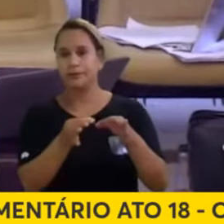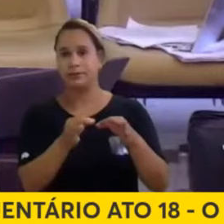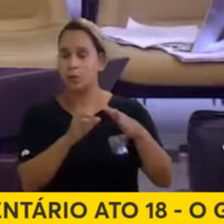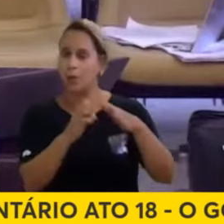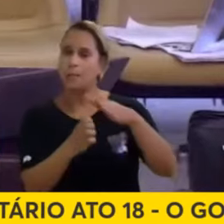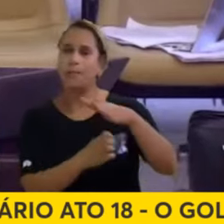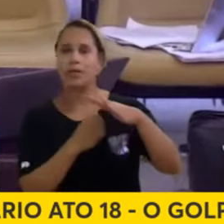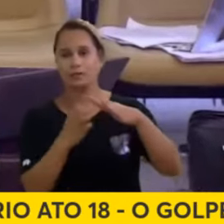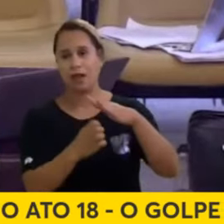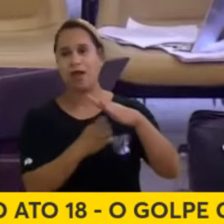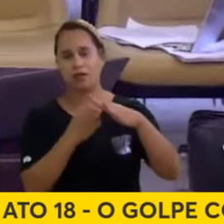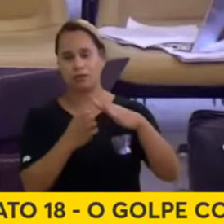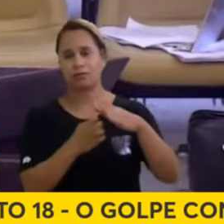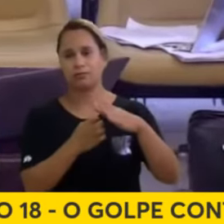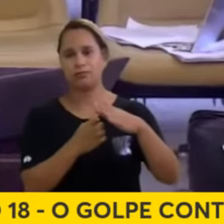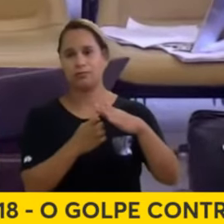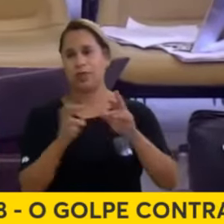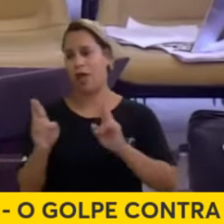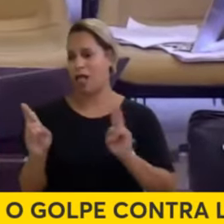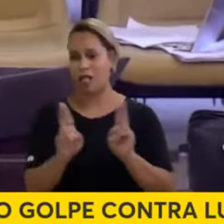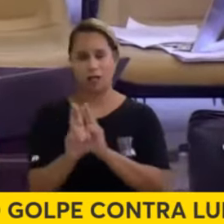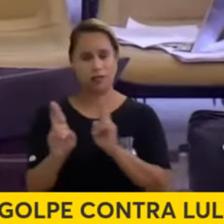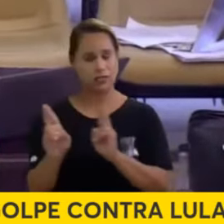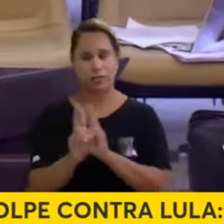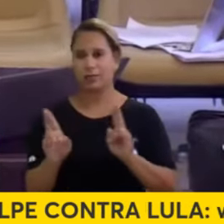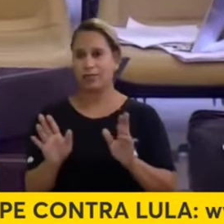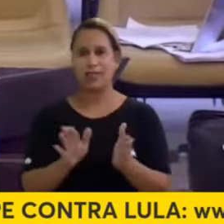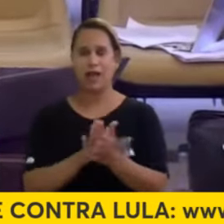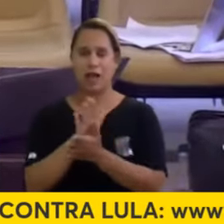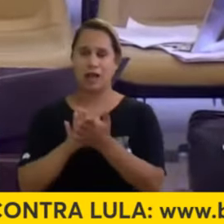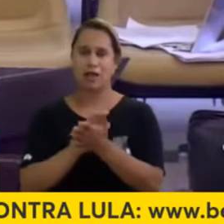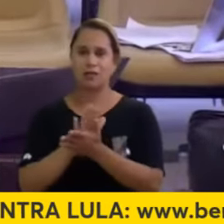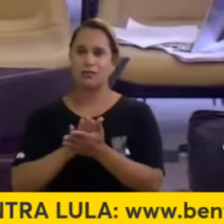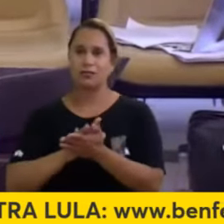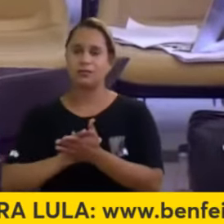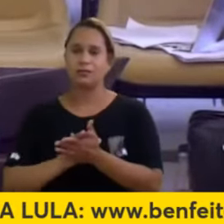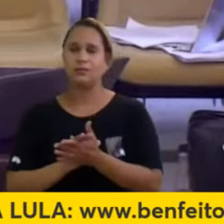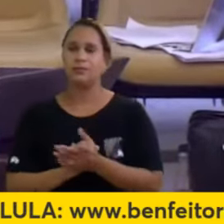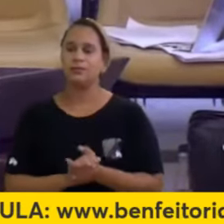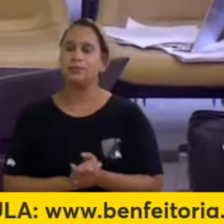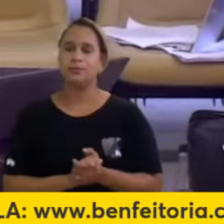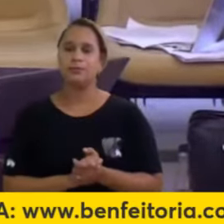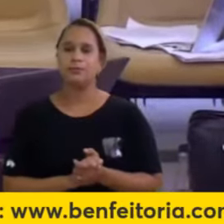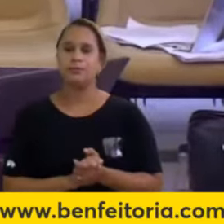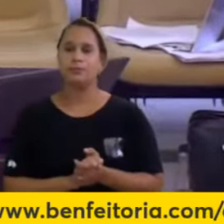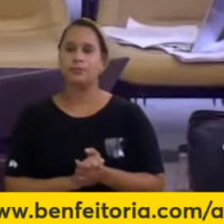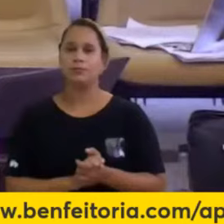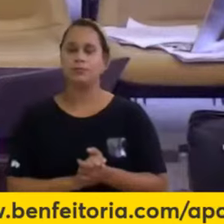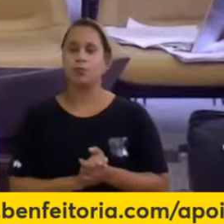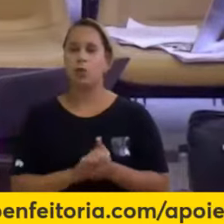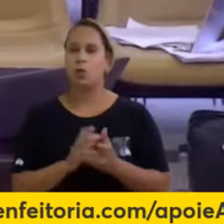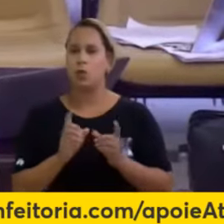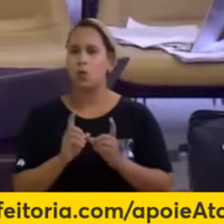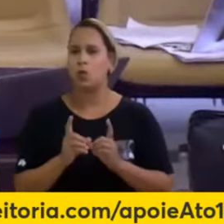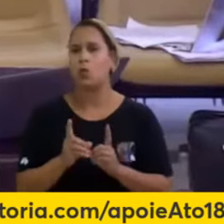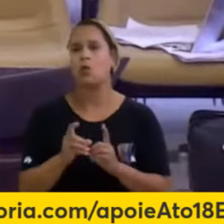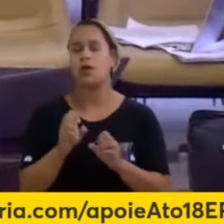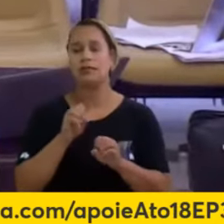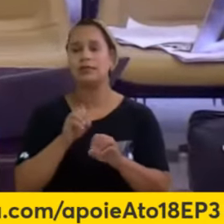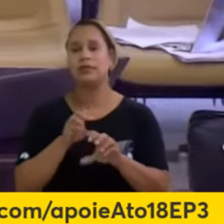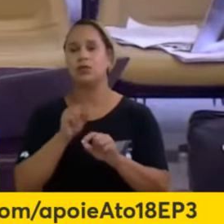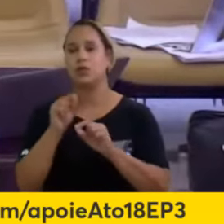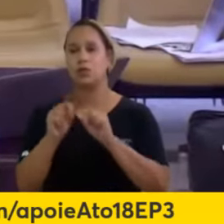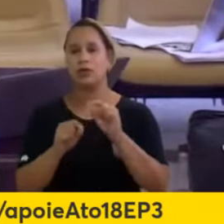concreto bom não há lei não há precedentes e a pouca doutrina Aliás a doutrina que nós citamos que defende que o valor da